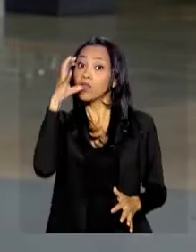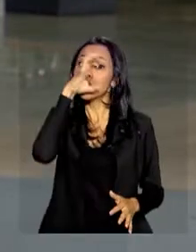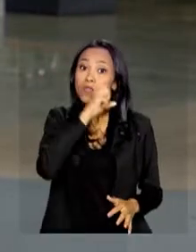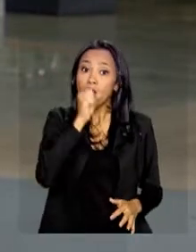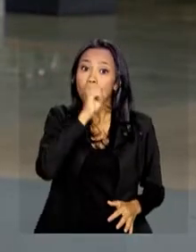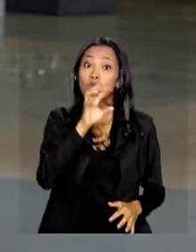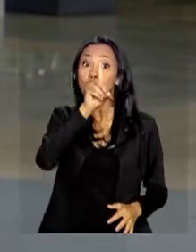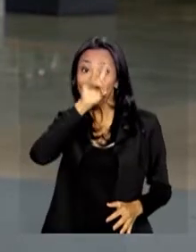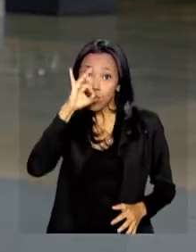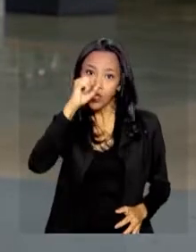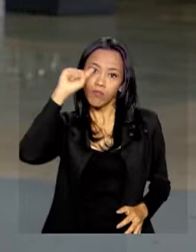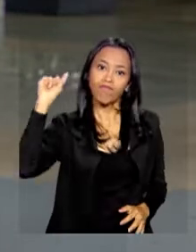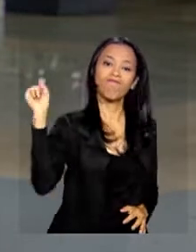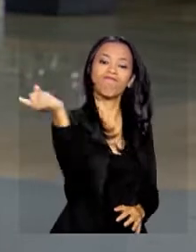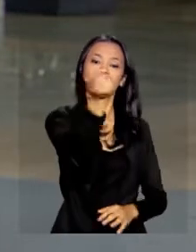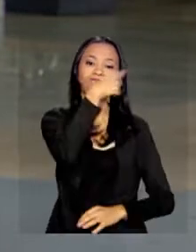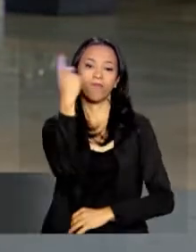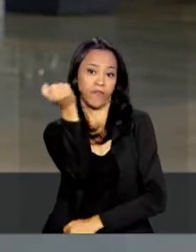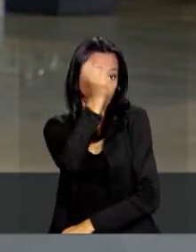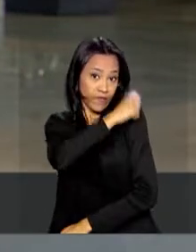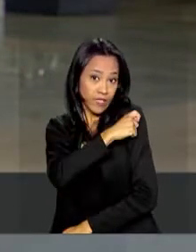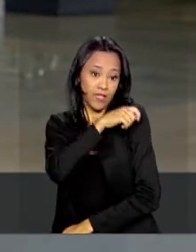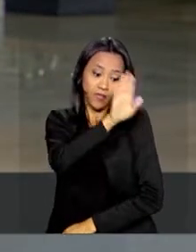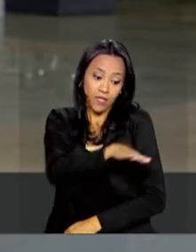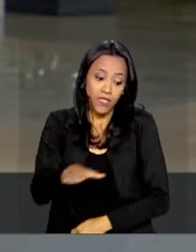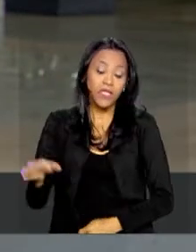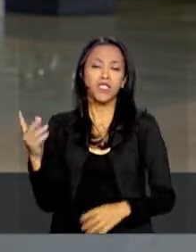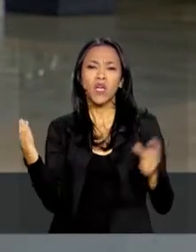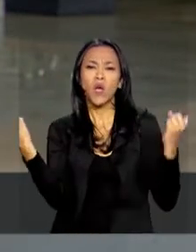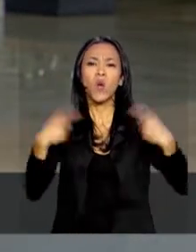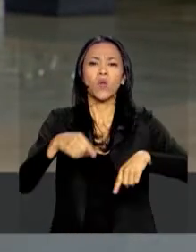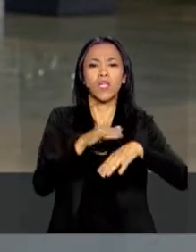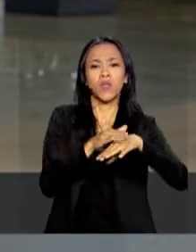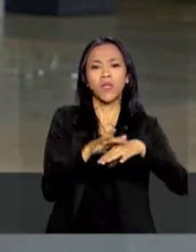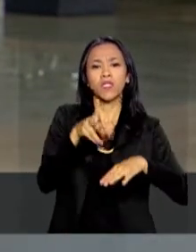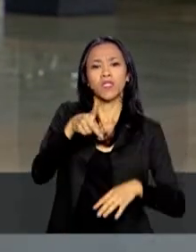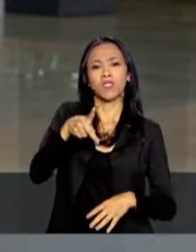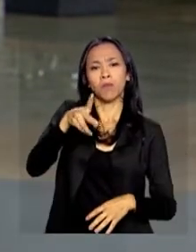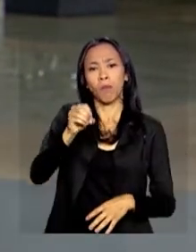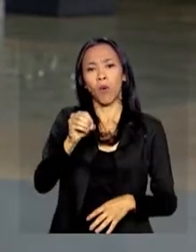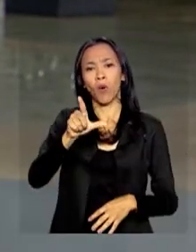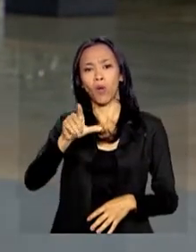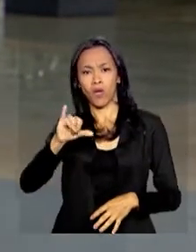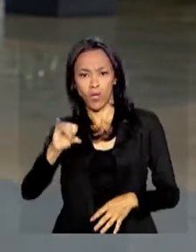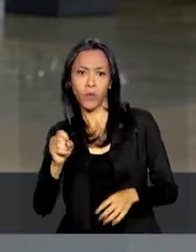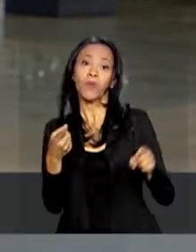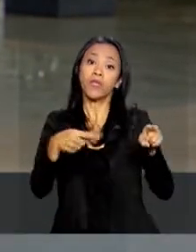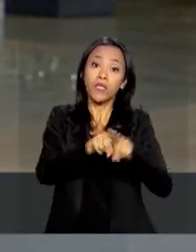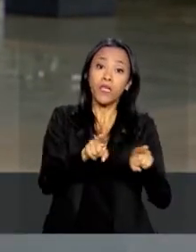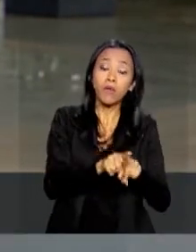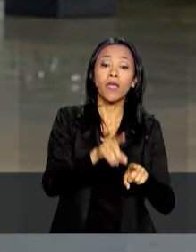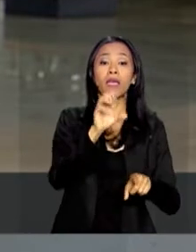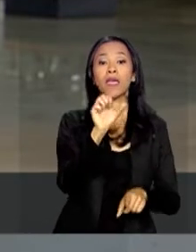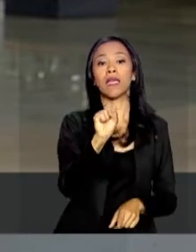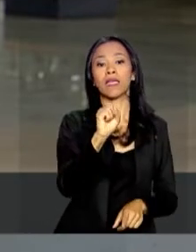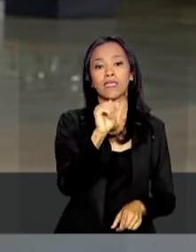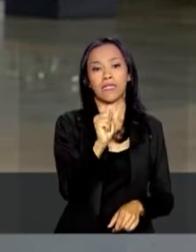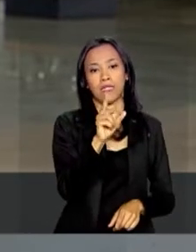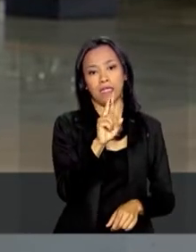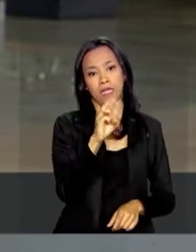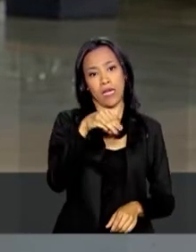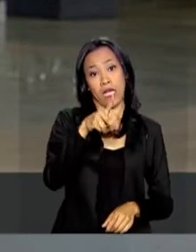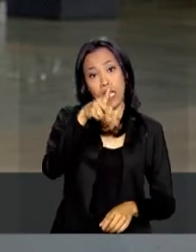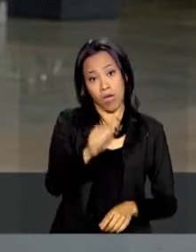dia d da vacinação infantil contra as sarampo e poliomielite lembrando que este ano todas as crianças